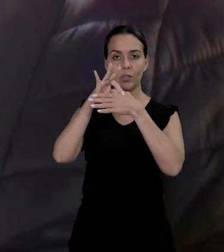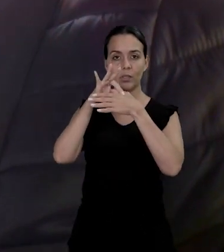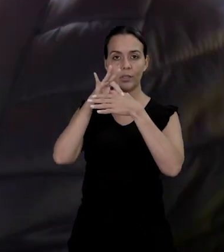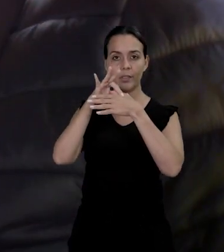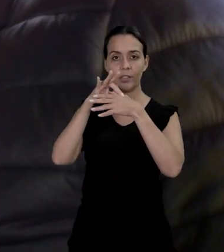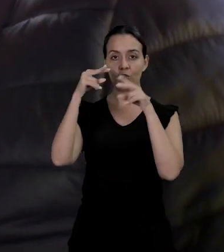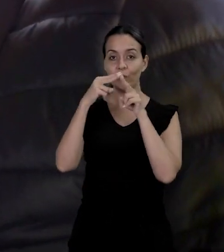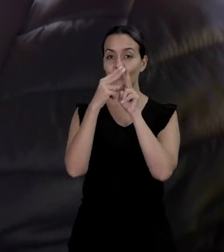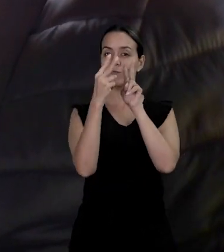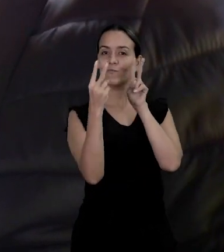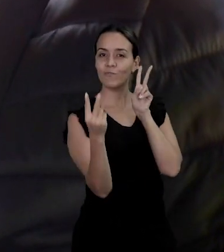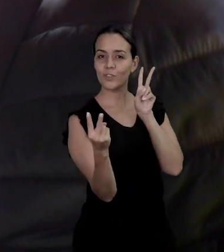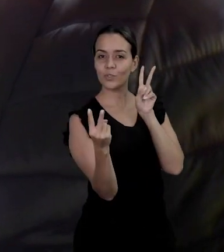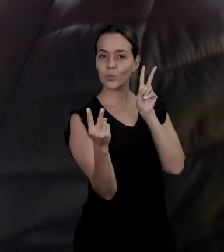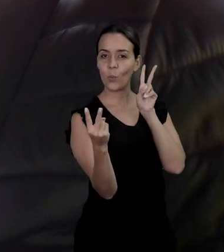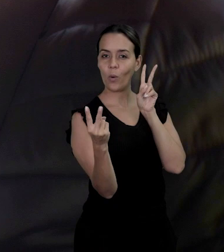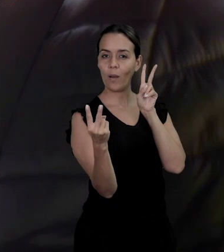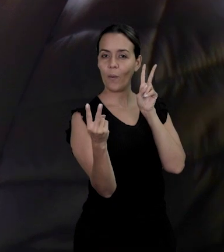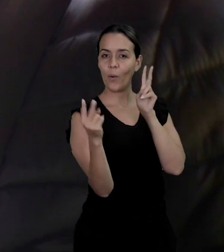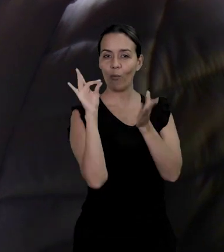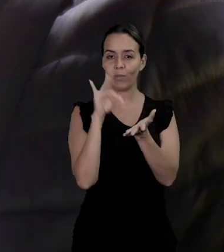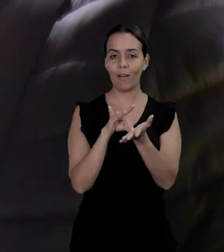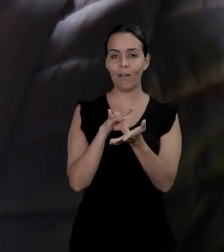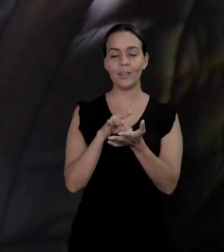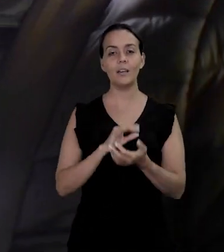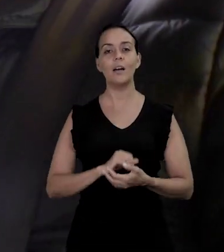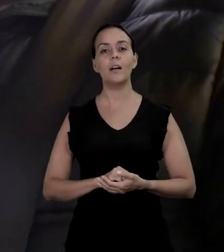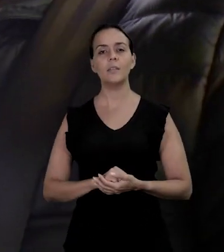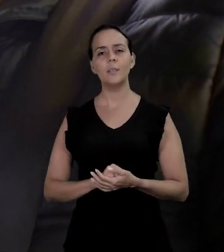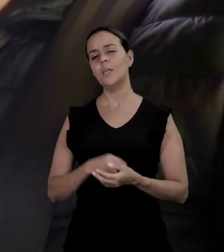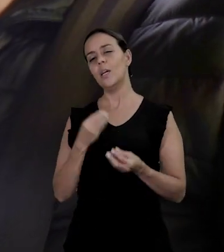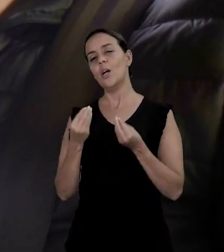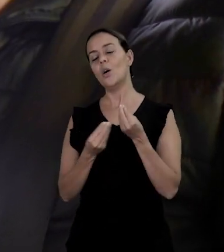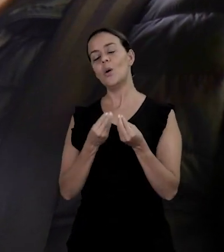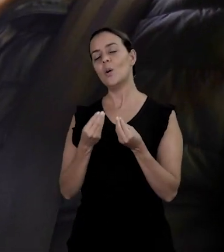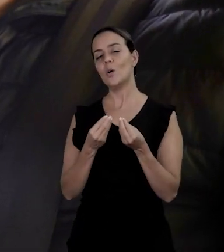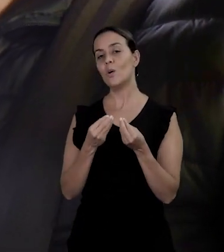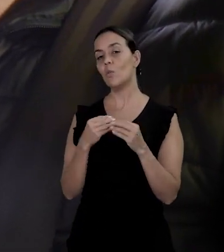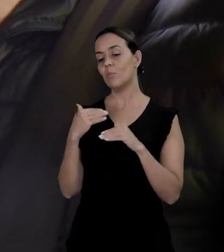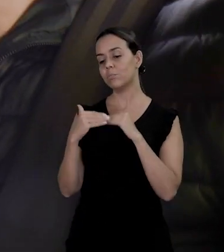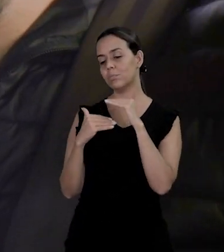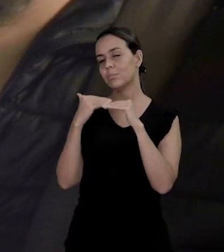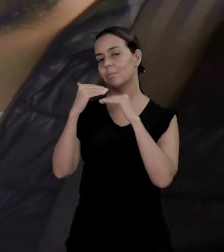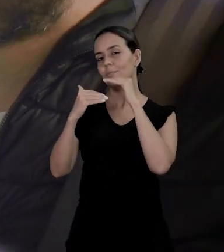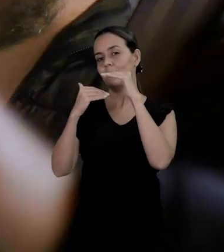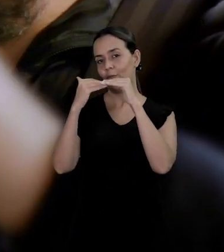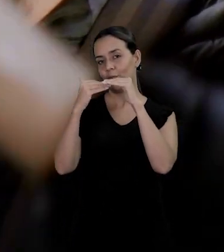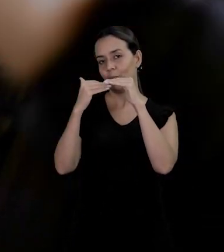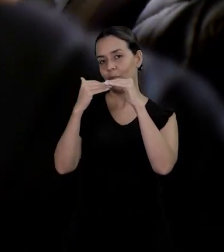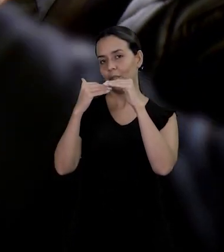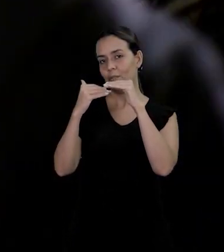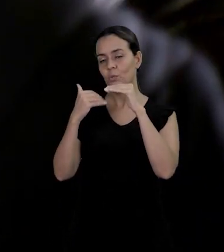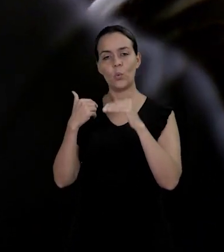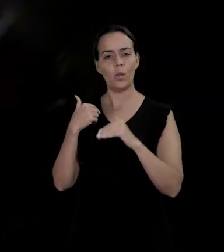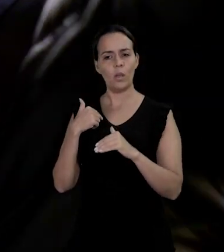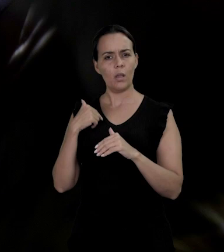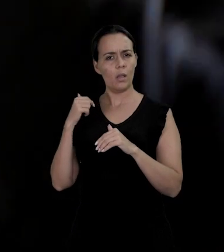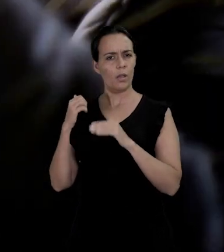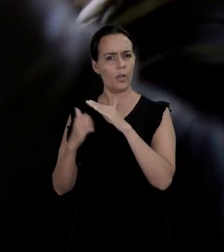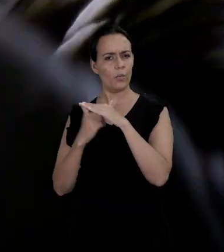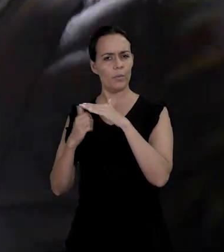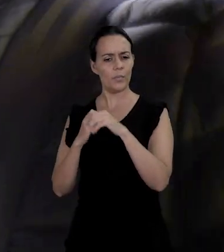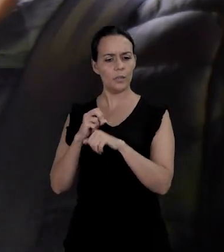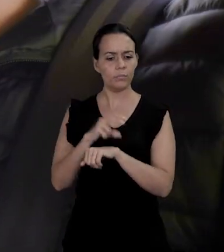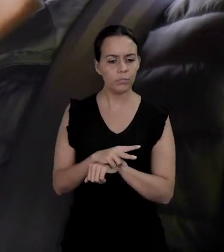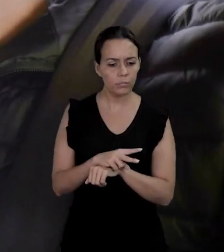de desenvolvimento. Eu, quando cheguei na empresa, eu não conseguia testar o produto. Por quê? Porque tem o óculos e tem